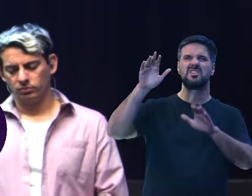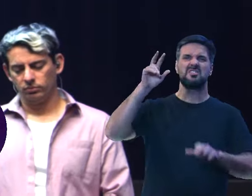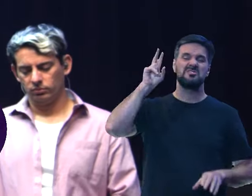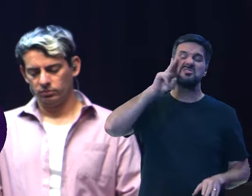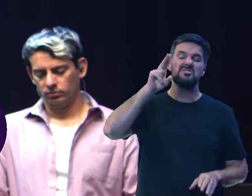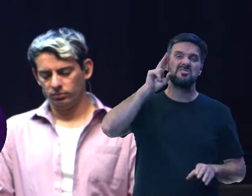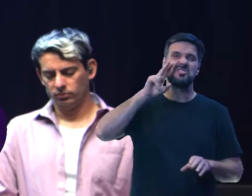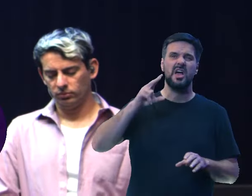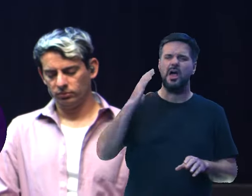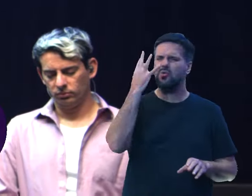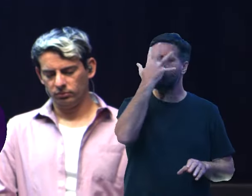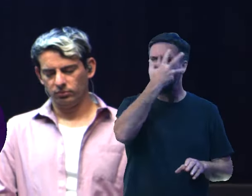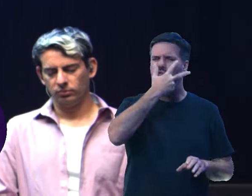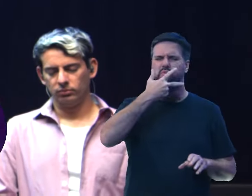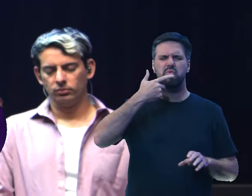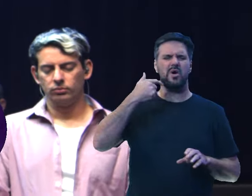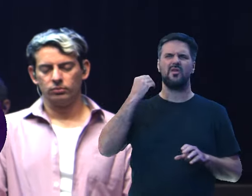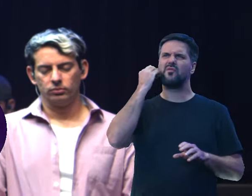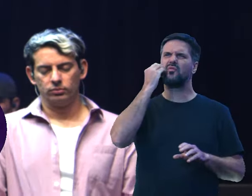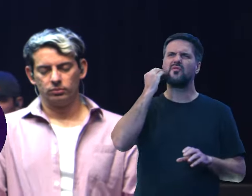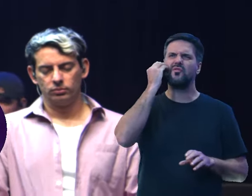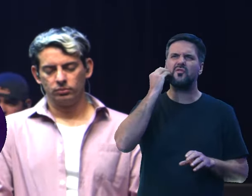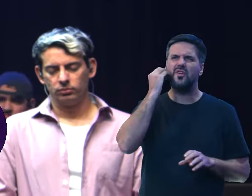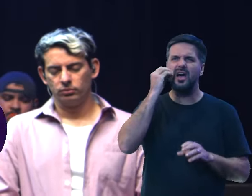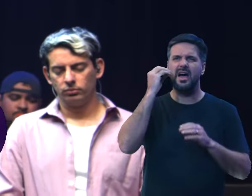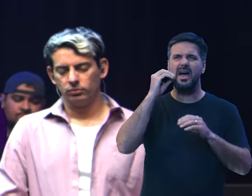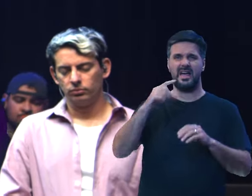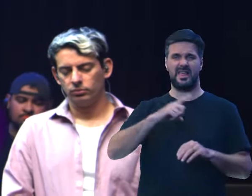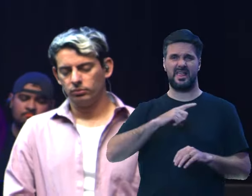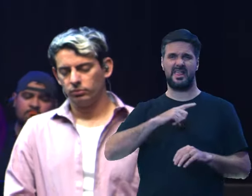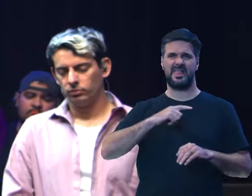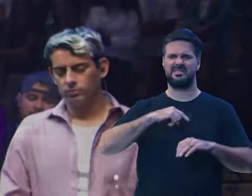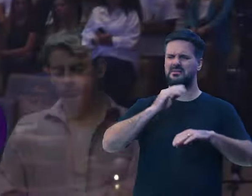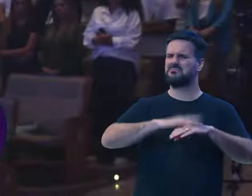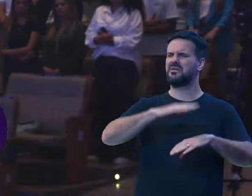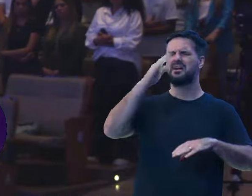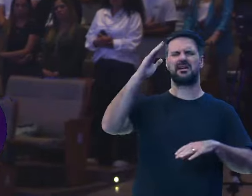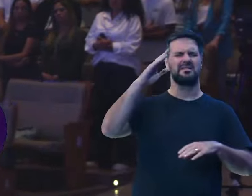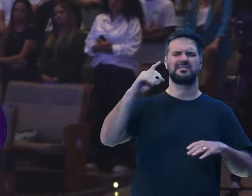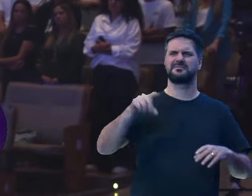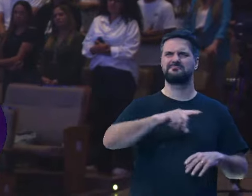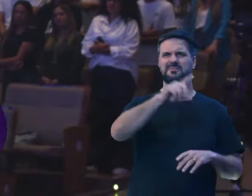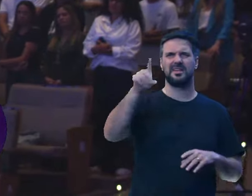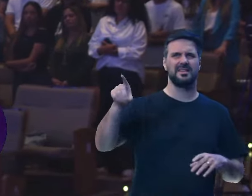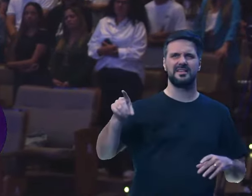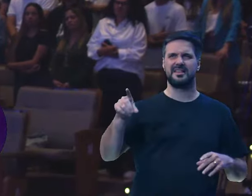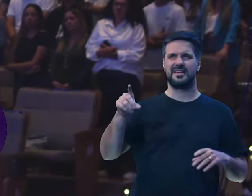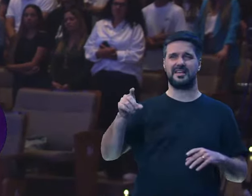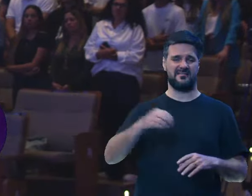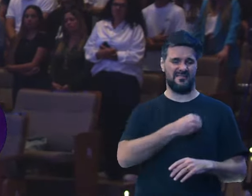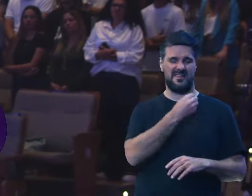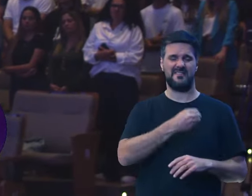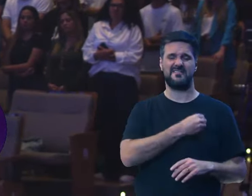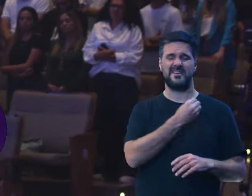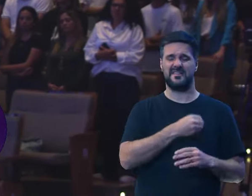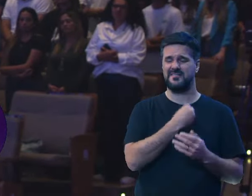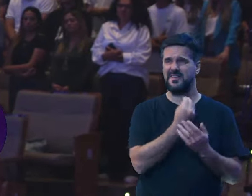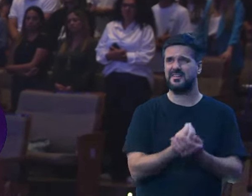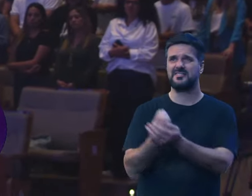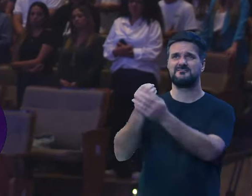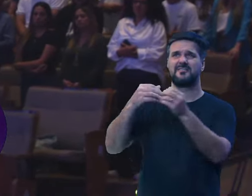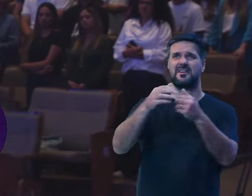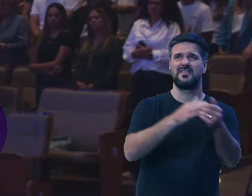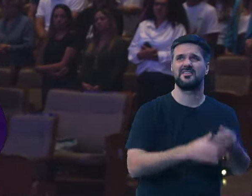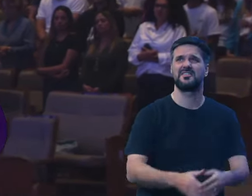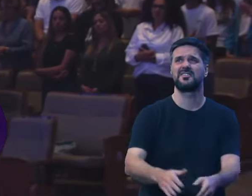com você. Prova e veja. Tem algo a mais para você viver. Não é só isso que você está vivendo. Se você quer entregar a tua vida a Jesus, levanta a mão